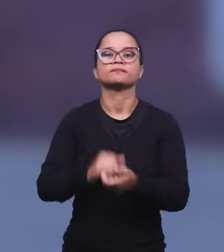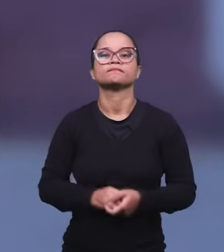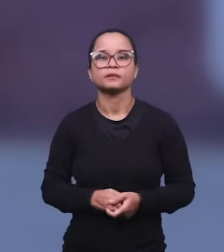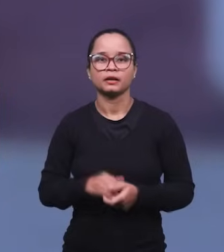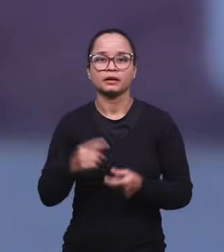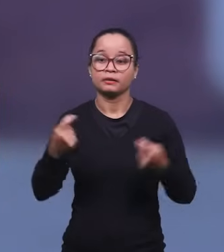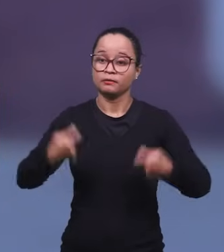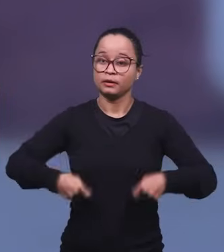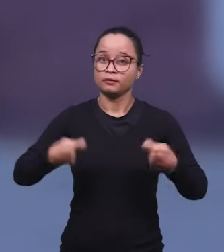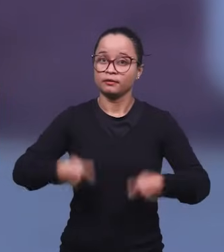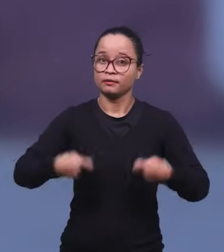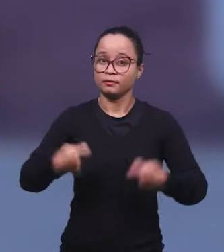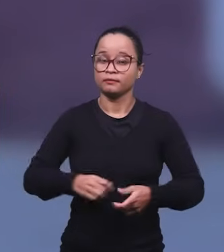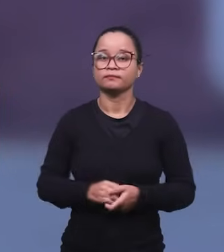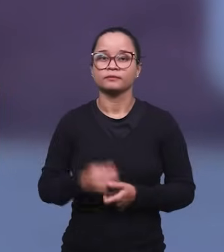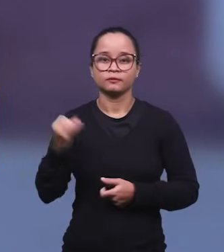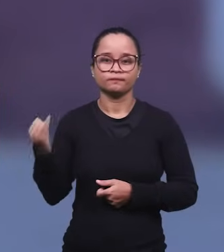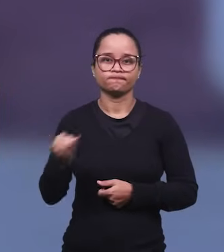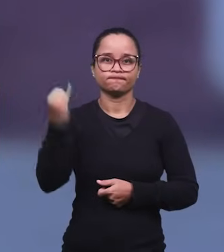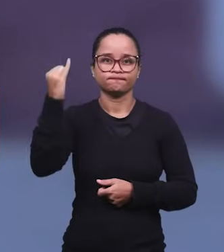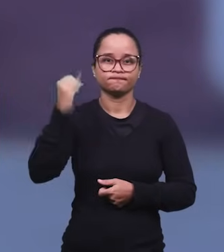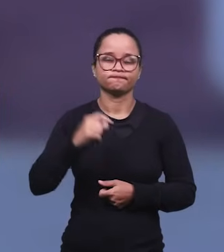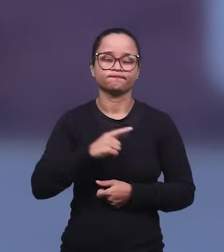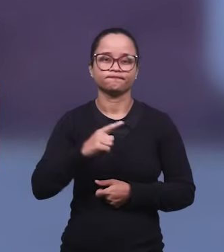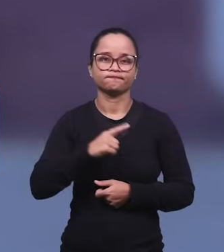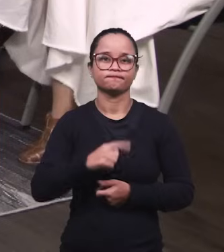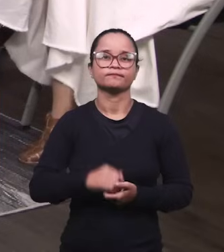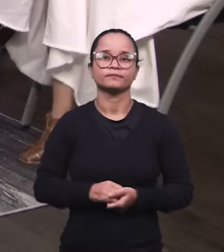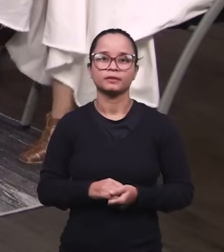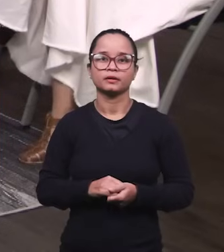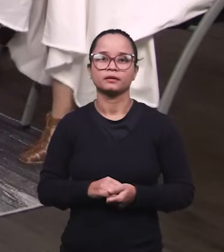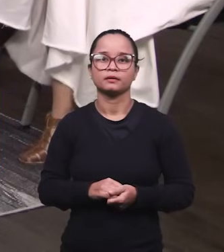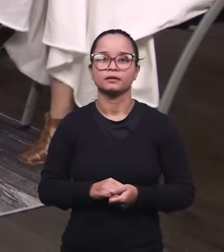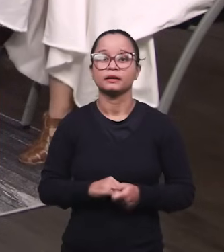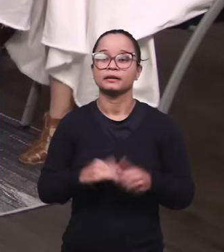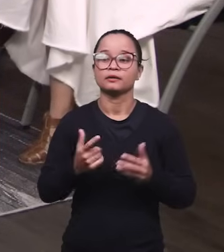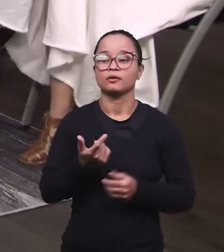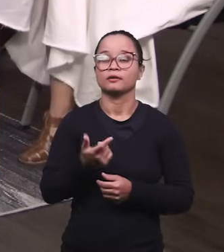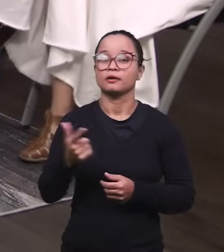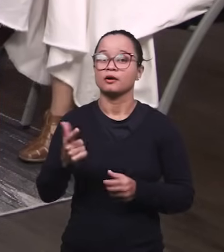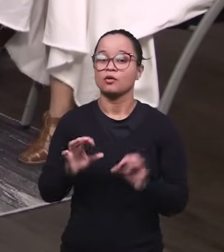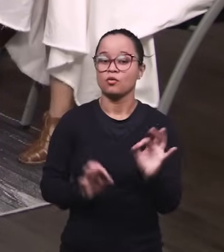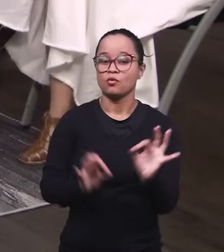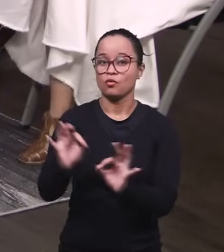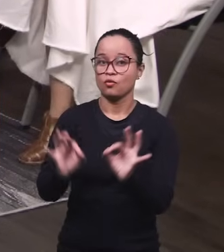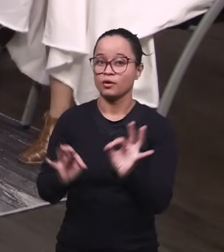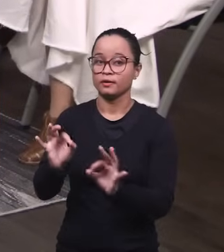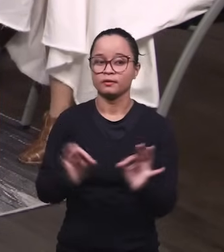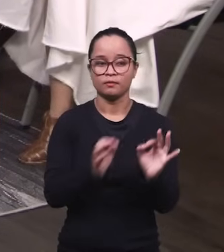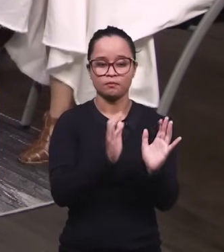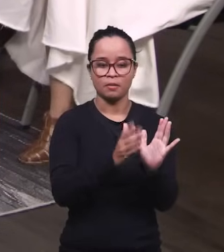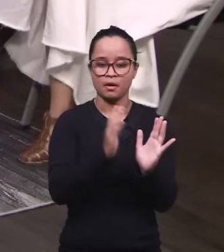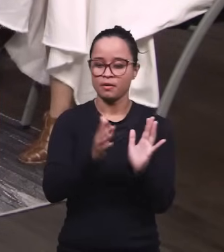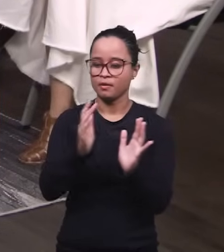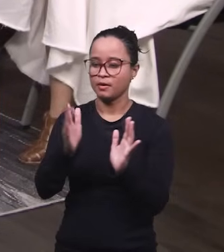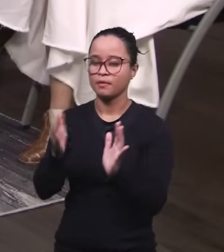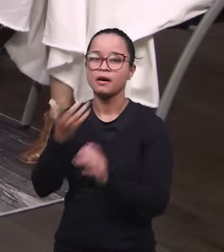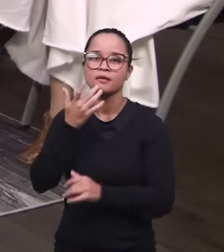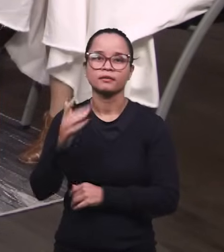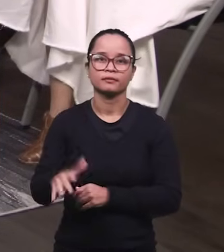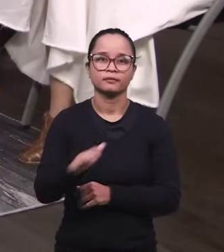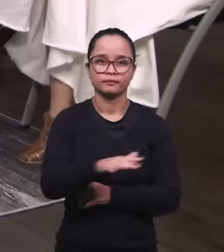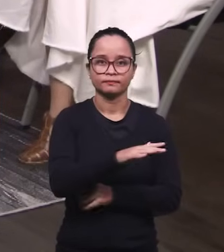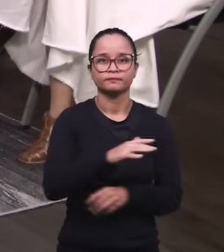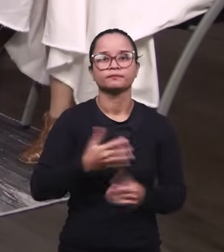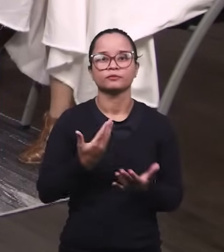foi necessária e foi importante, né? Kézia, nessa organização da rotina das crianças de estudo,